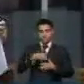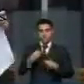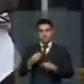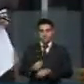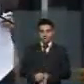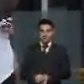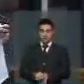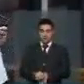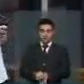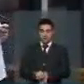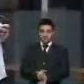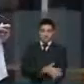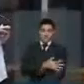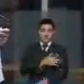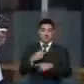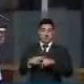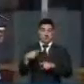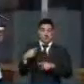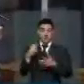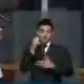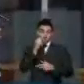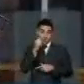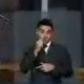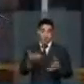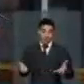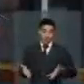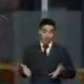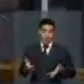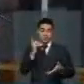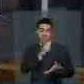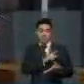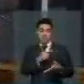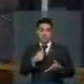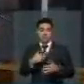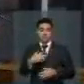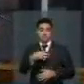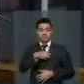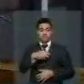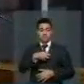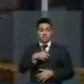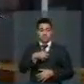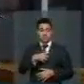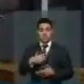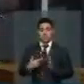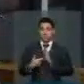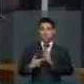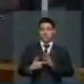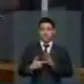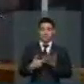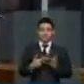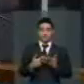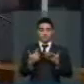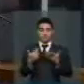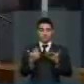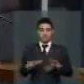mulheres, graças a Deus, trazemos esse sentimento muito à flor da pele, nós não queremos mudar